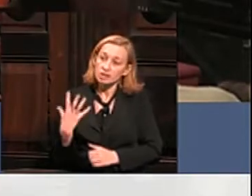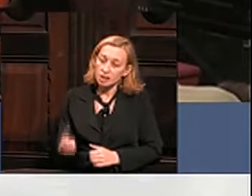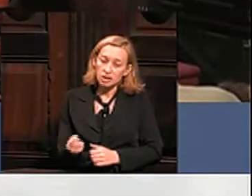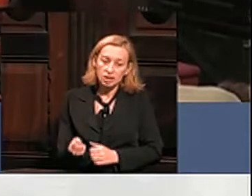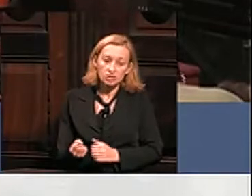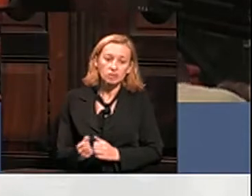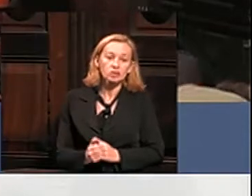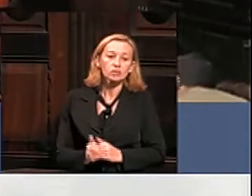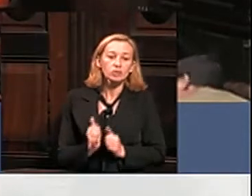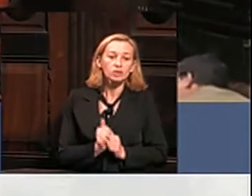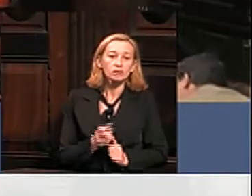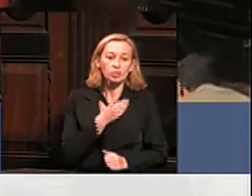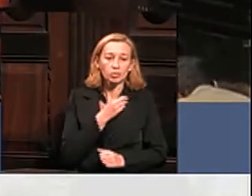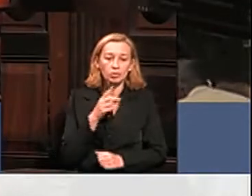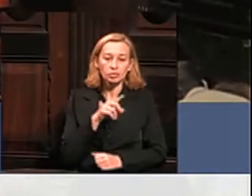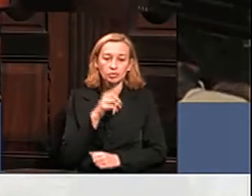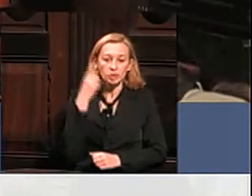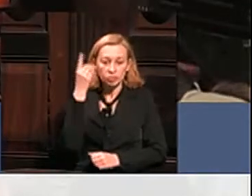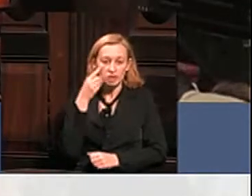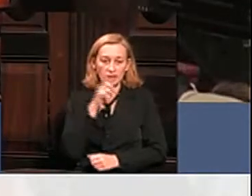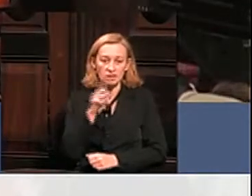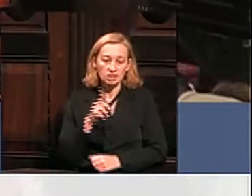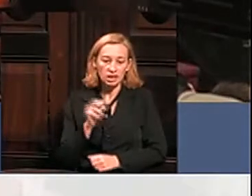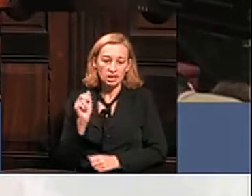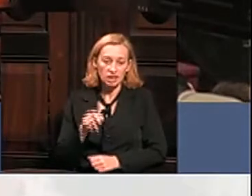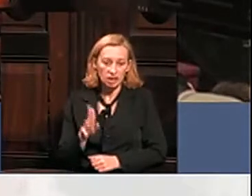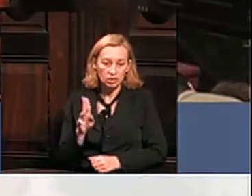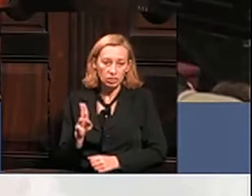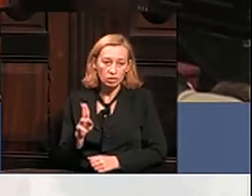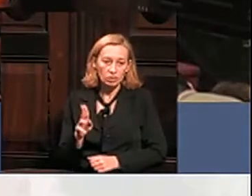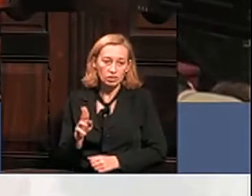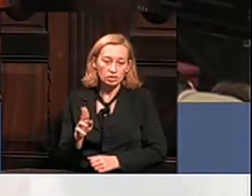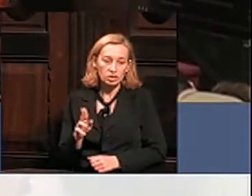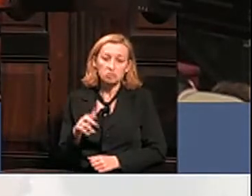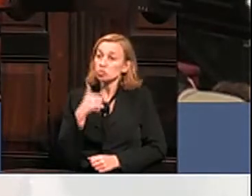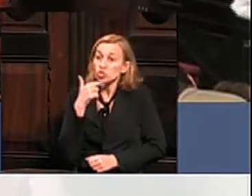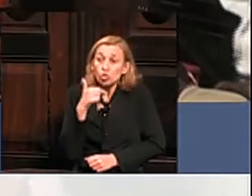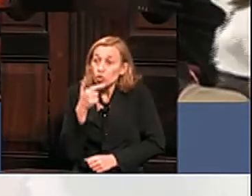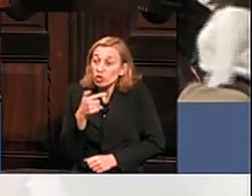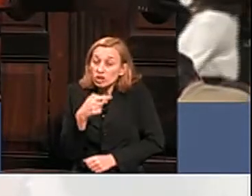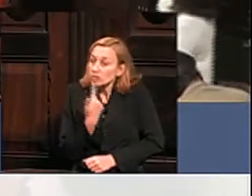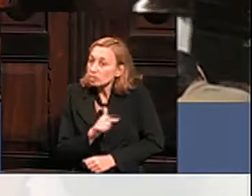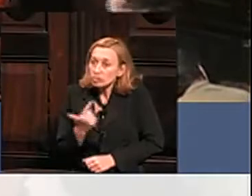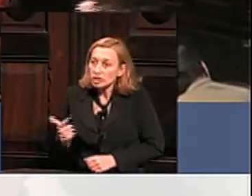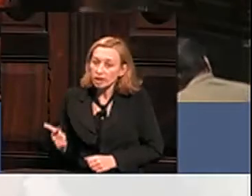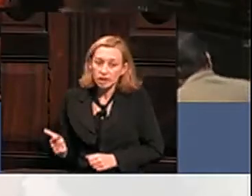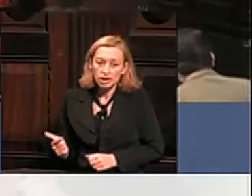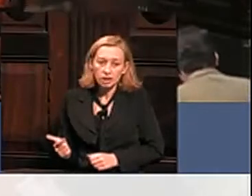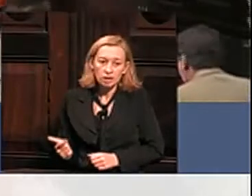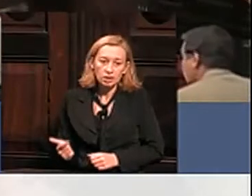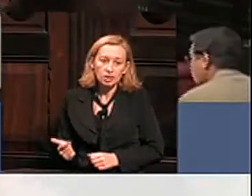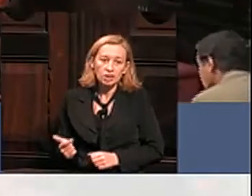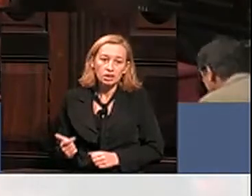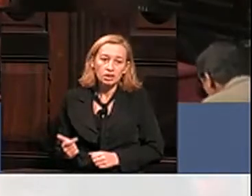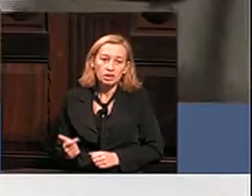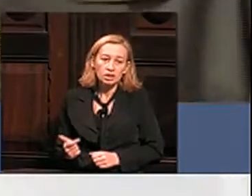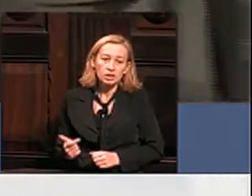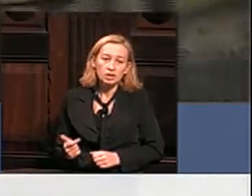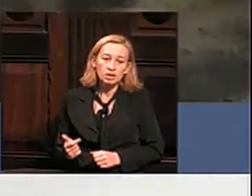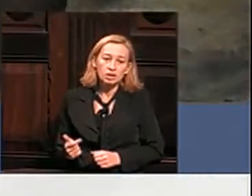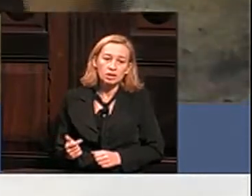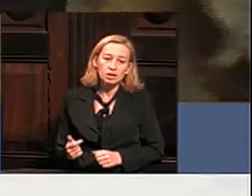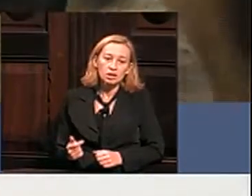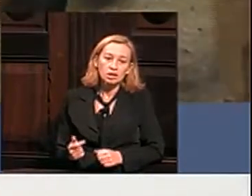O deputado Zaqueu Teixeira não tem dúvida nenhuma que a auditoria do Estado faz